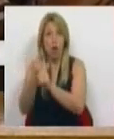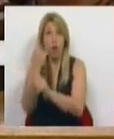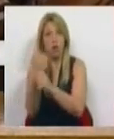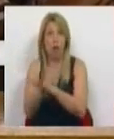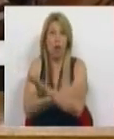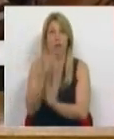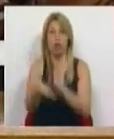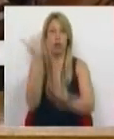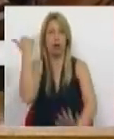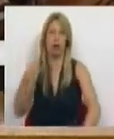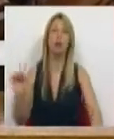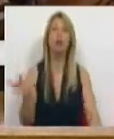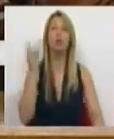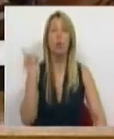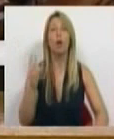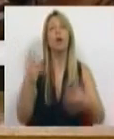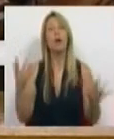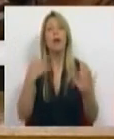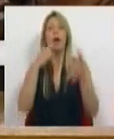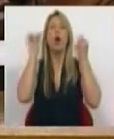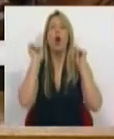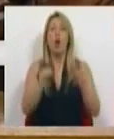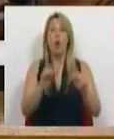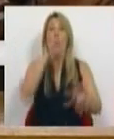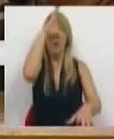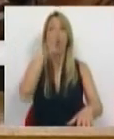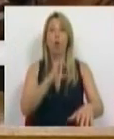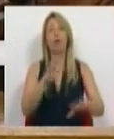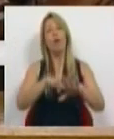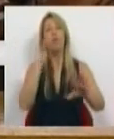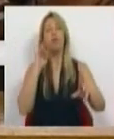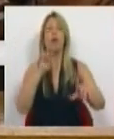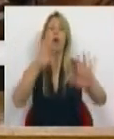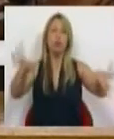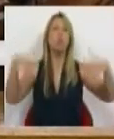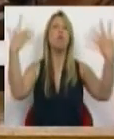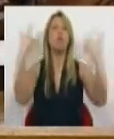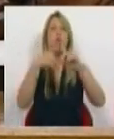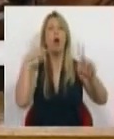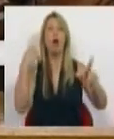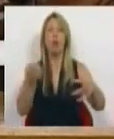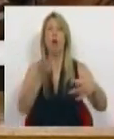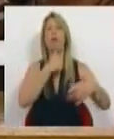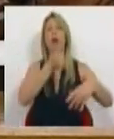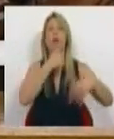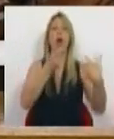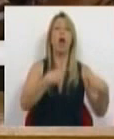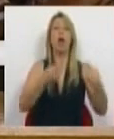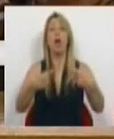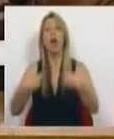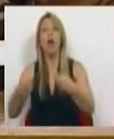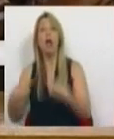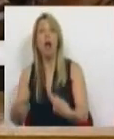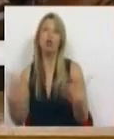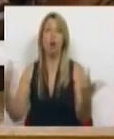com o discurso de culpabilização por supostamente terem vivido acima das possibilidades e por isso deverem suportar todas as humilhações e